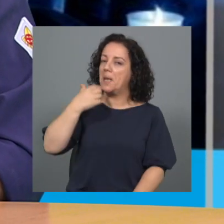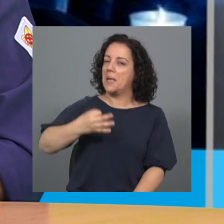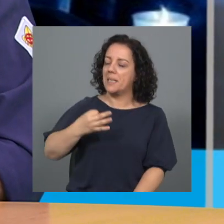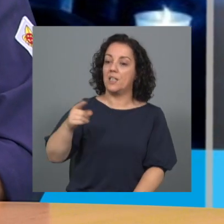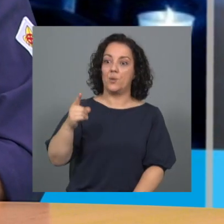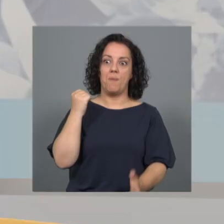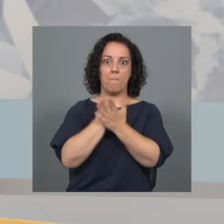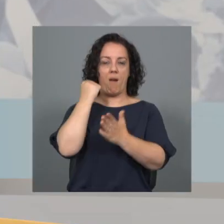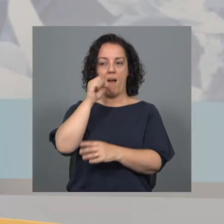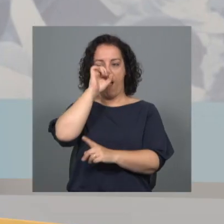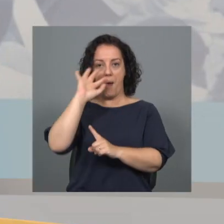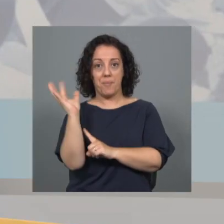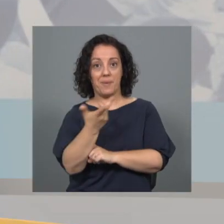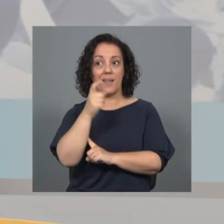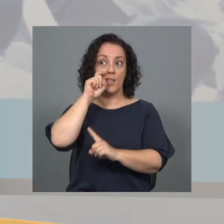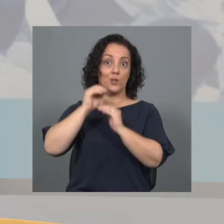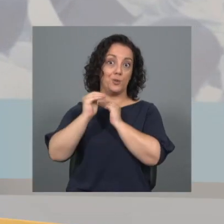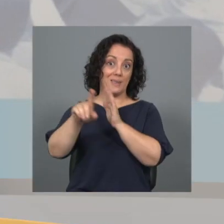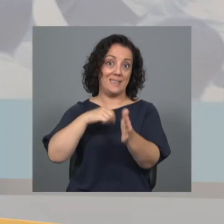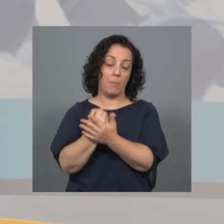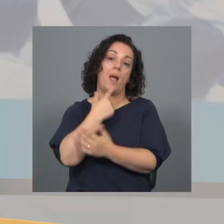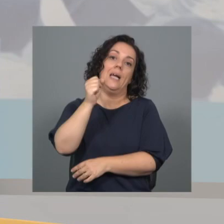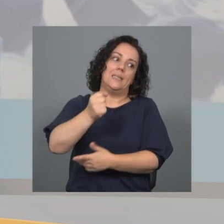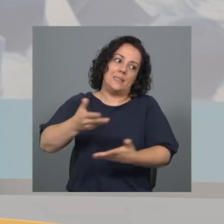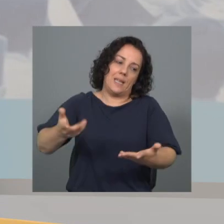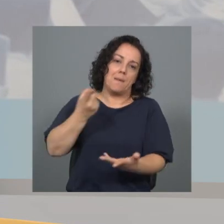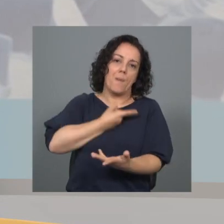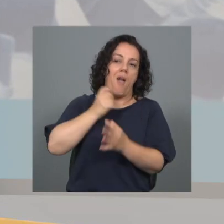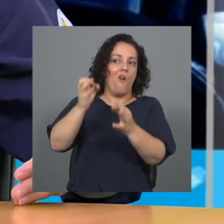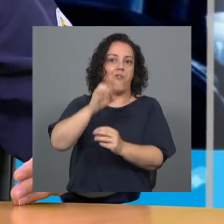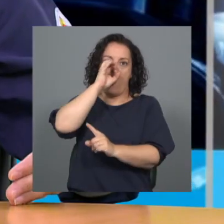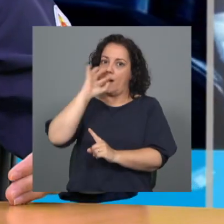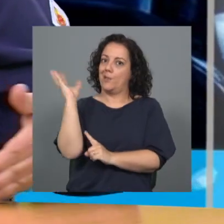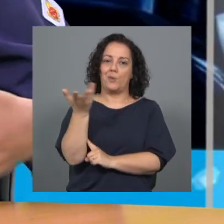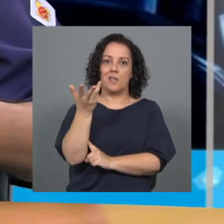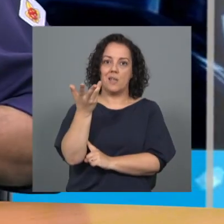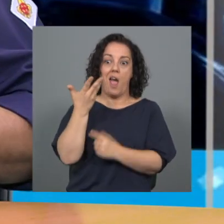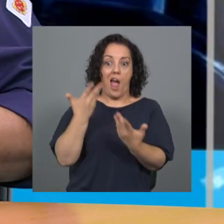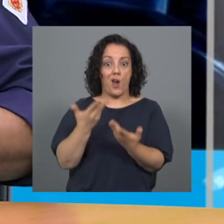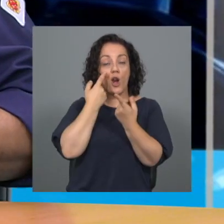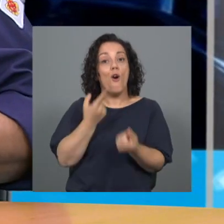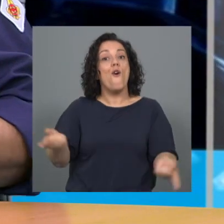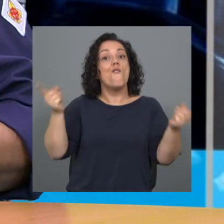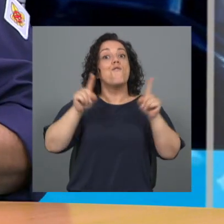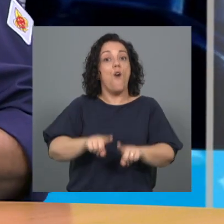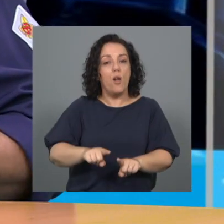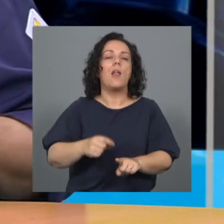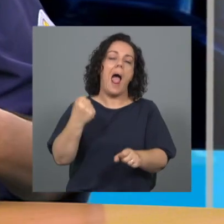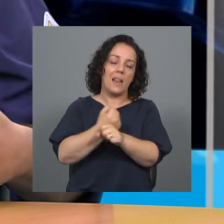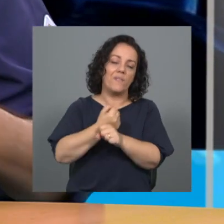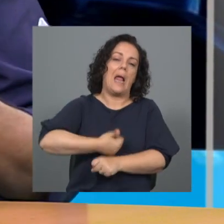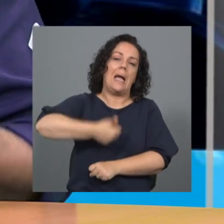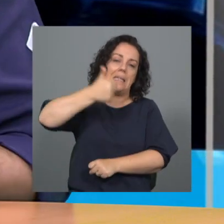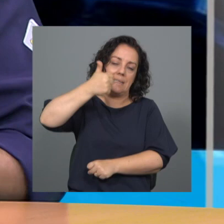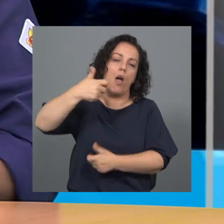ambiente e da sustentabilidade sempre por perto, não é? Ainda mais agora temos que privilegiar a natureza, ou seja, claro, nestes tempos de regresso, as atividades são privilegiadamente ao ar livre, mais